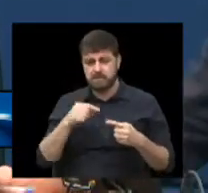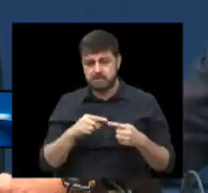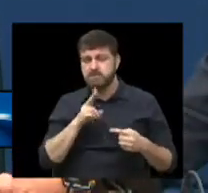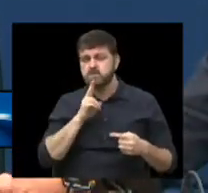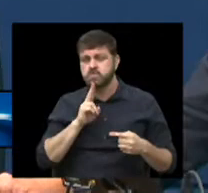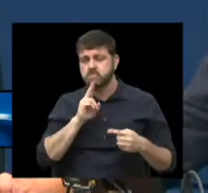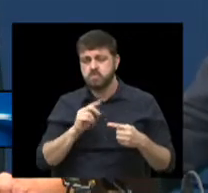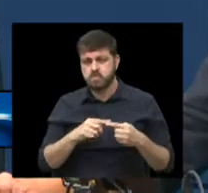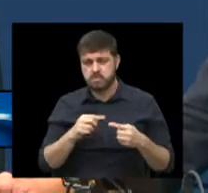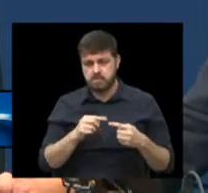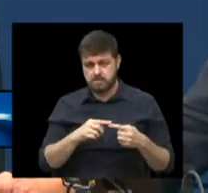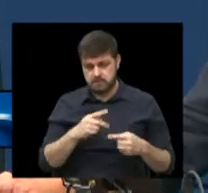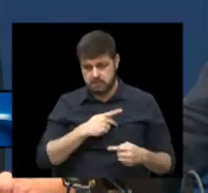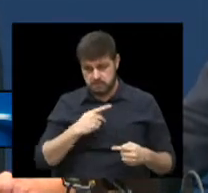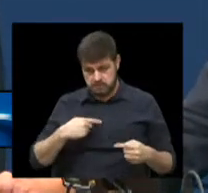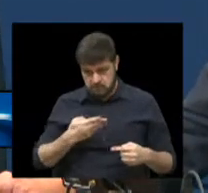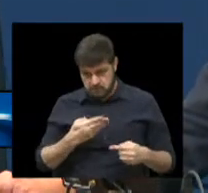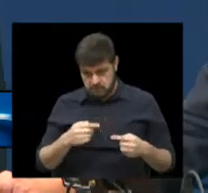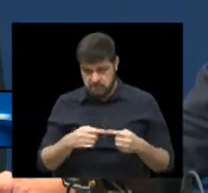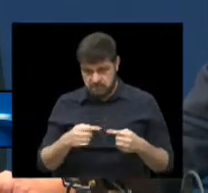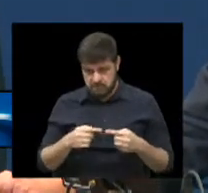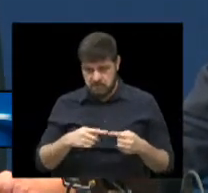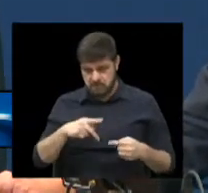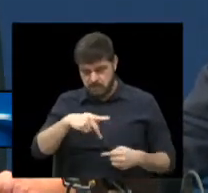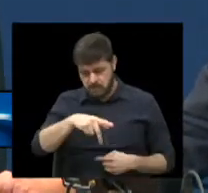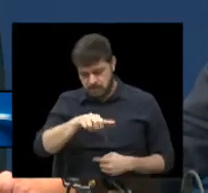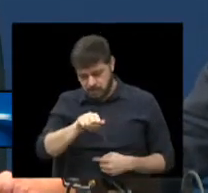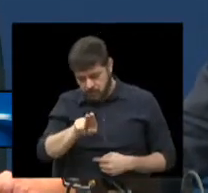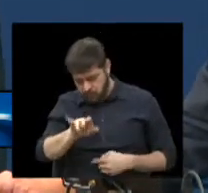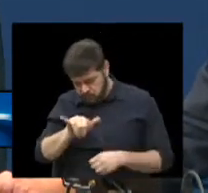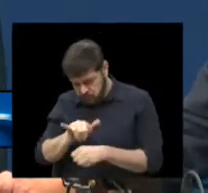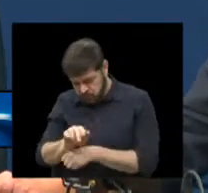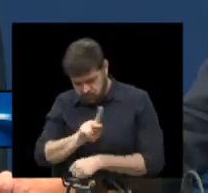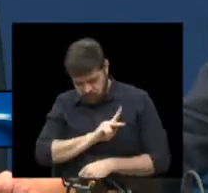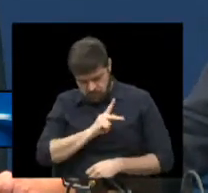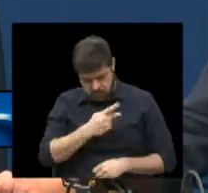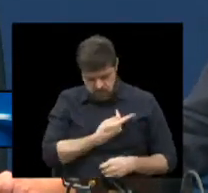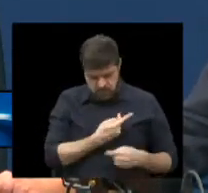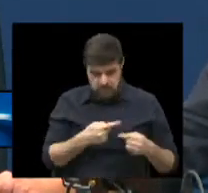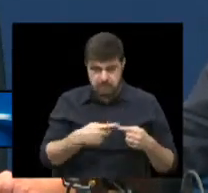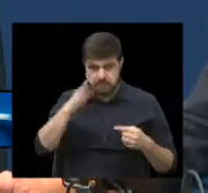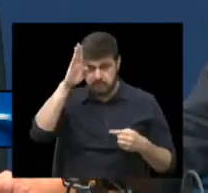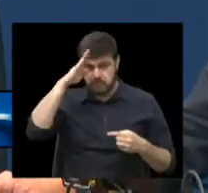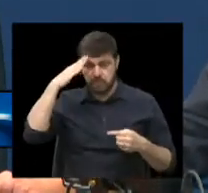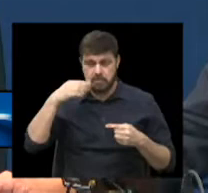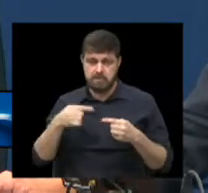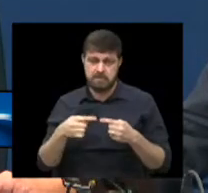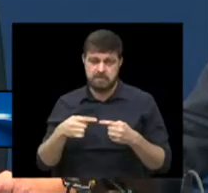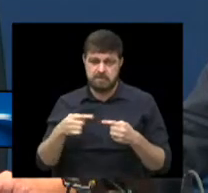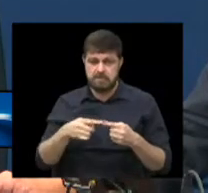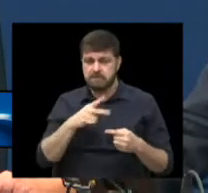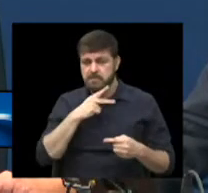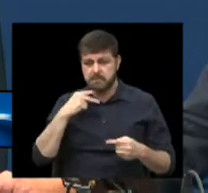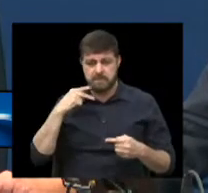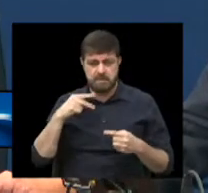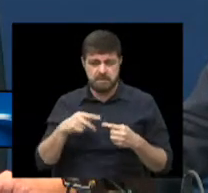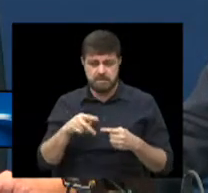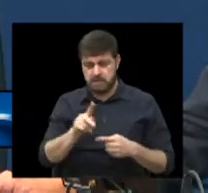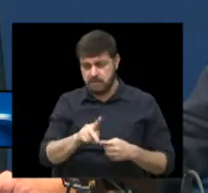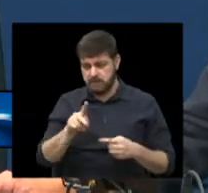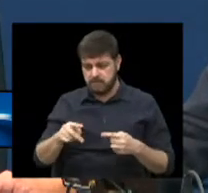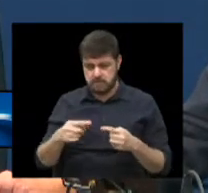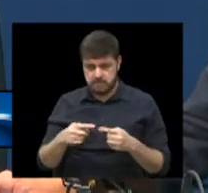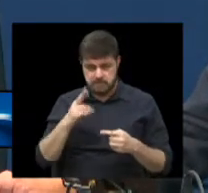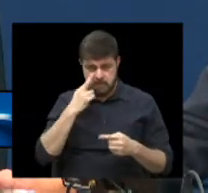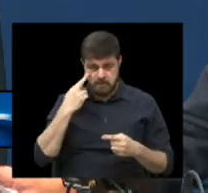Nelson Osseri, sim, Pastor Elias Azevedo, sim, Paulo Galtério ausente, Paulo Haddad, sim, Pedro Tourinho, sim, Permínio Monteiro, sim, Professor Alberto,